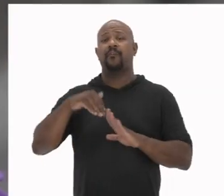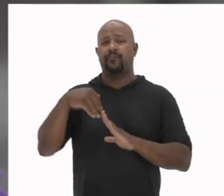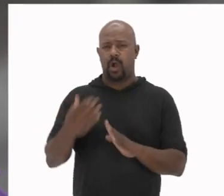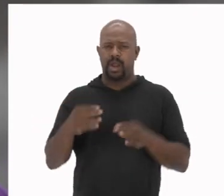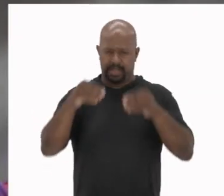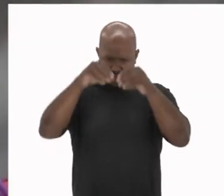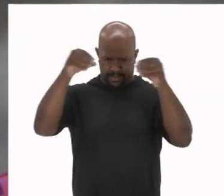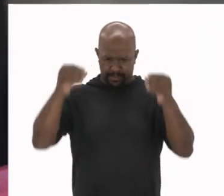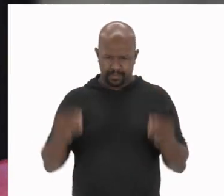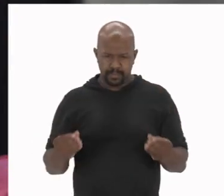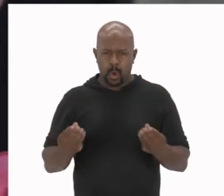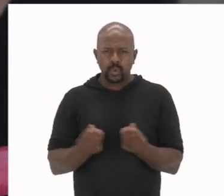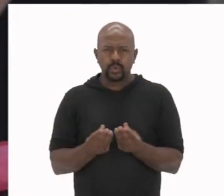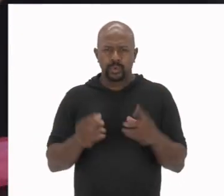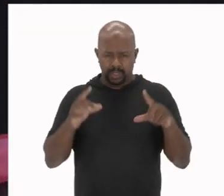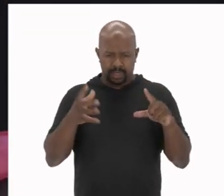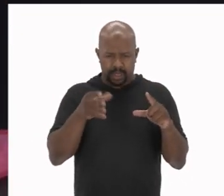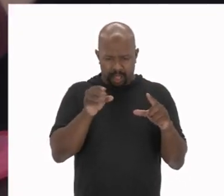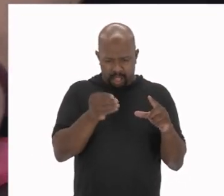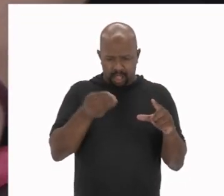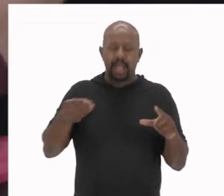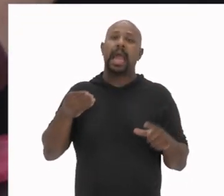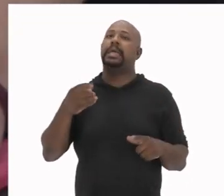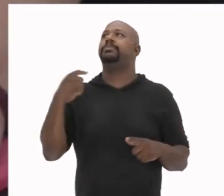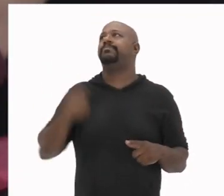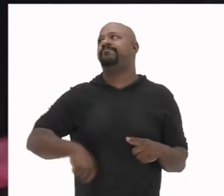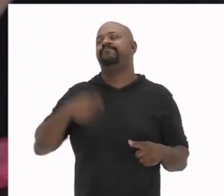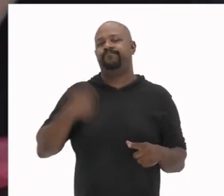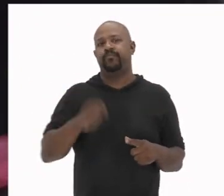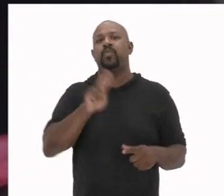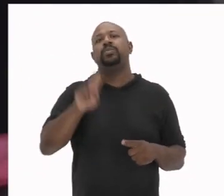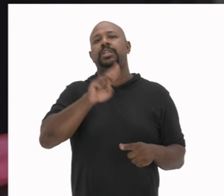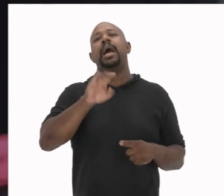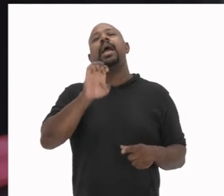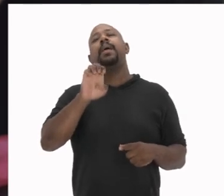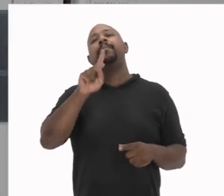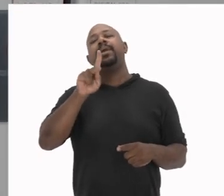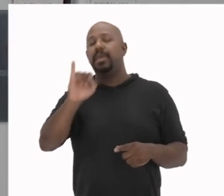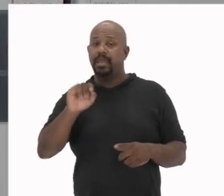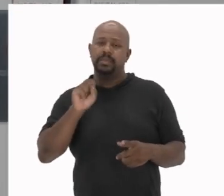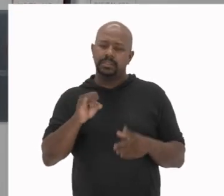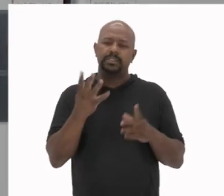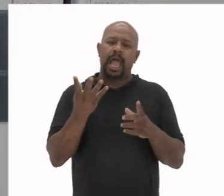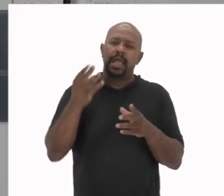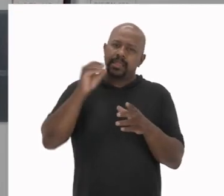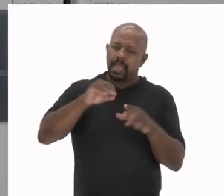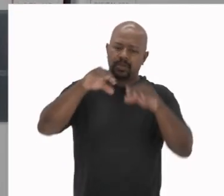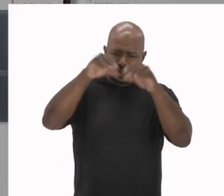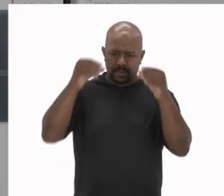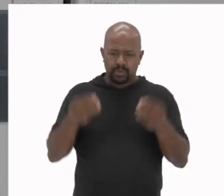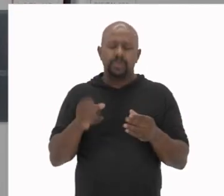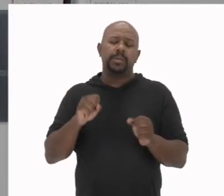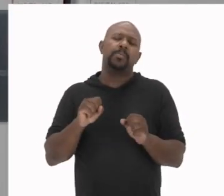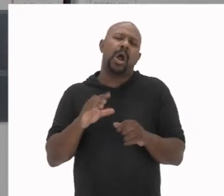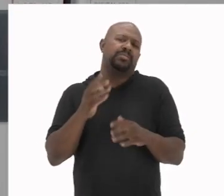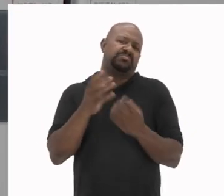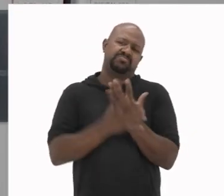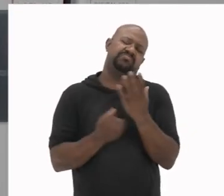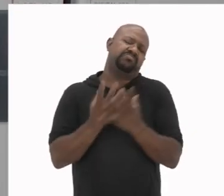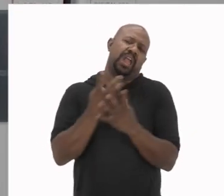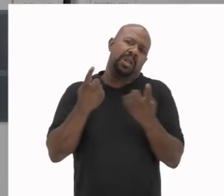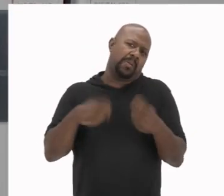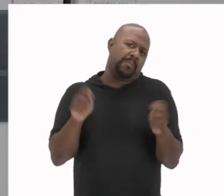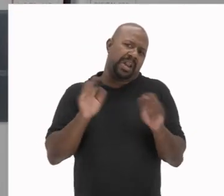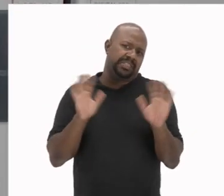Quando a obra estiver fora da moldura, é essencial que se use o EPI, Tá? Quando ela estiver dentro da moldura, inclusive, você